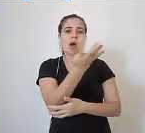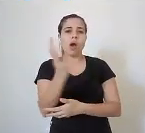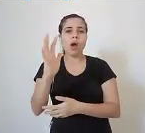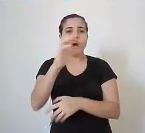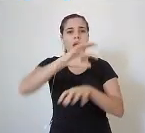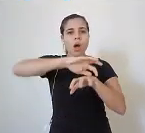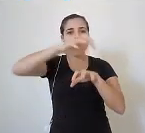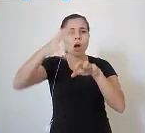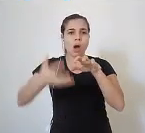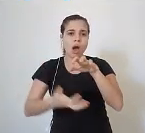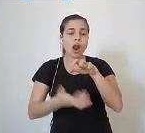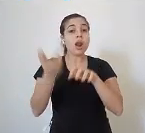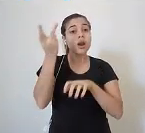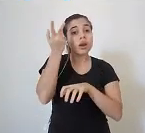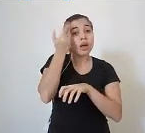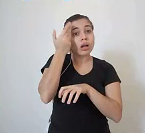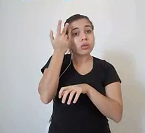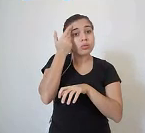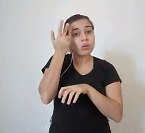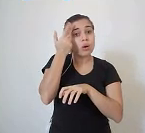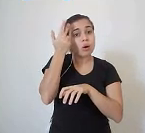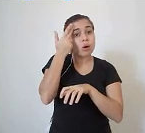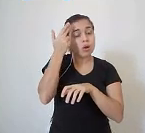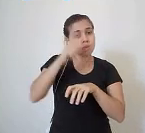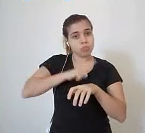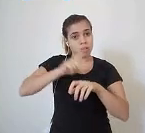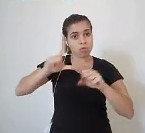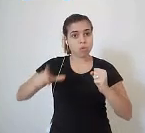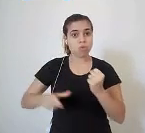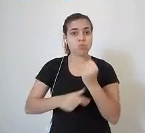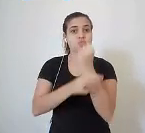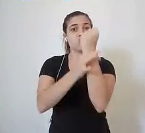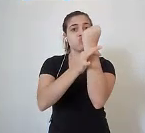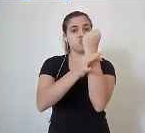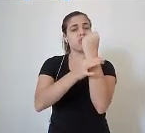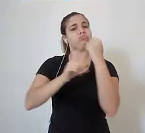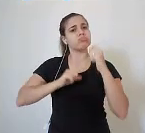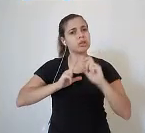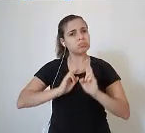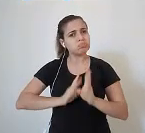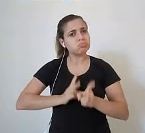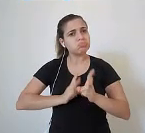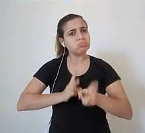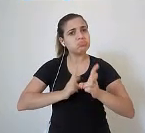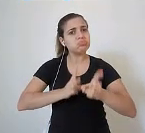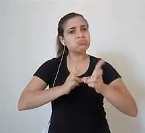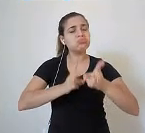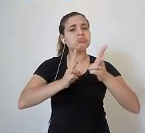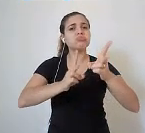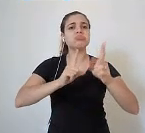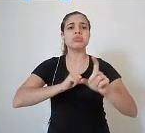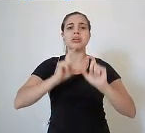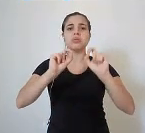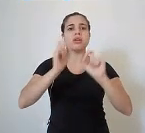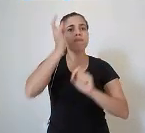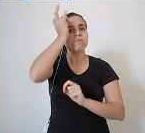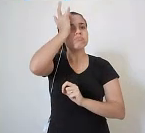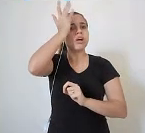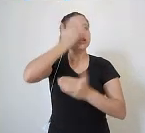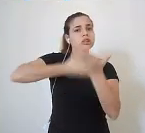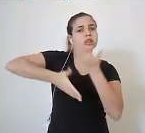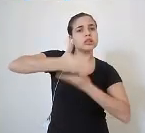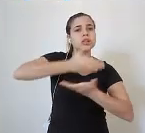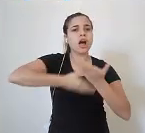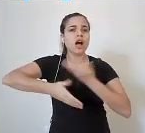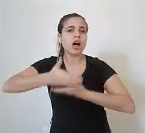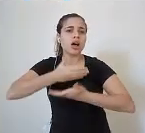que a gente espera? Que os ecossistemas naturais eles continuem tendo um alto grau de